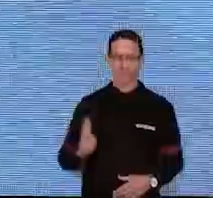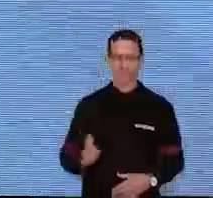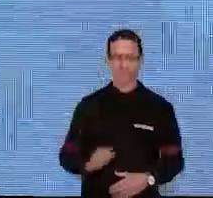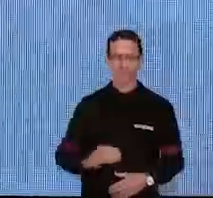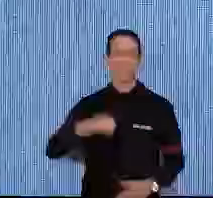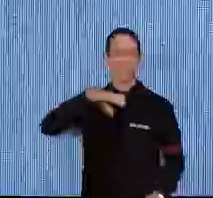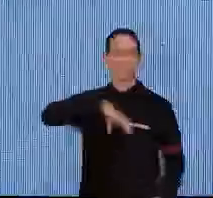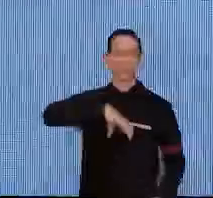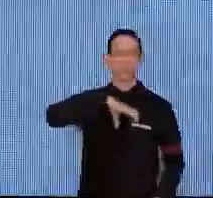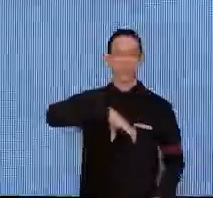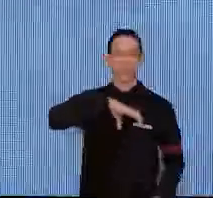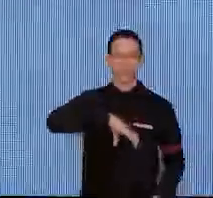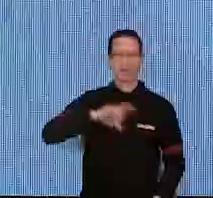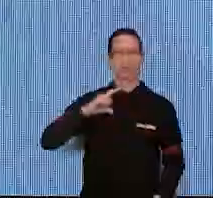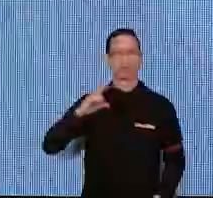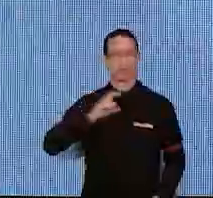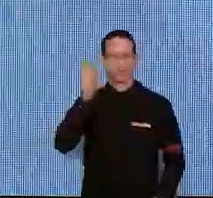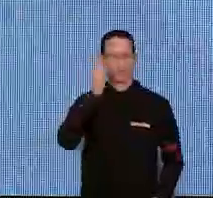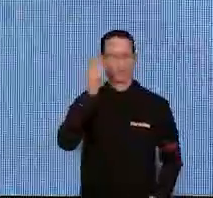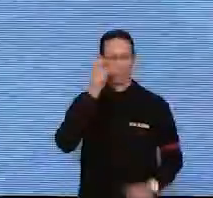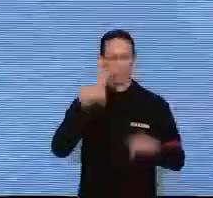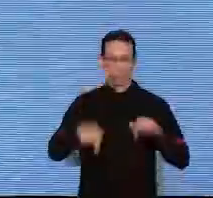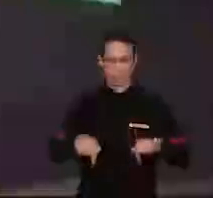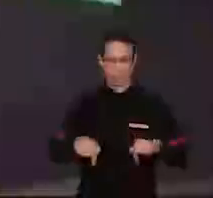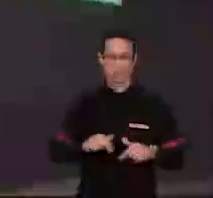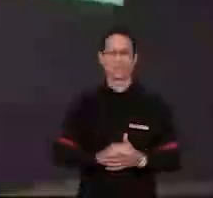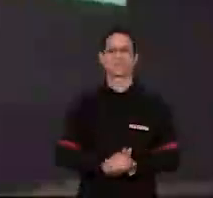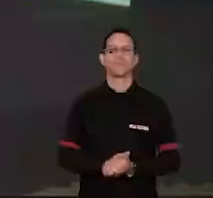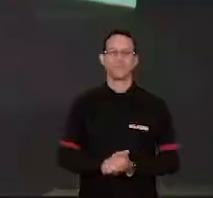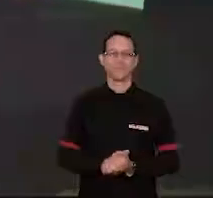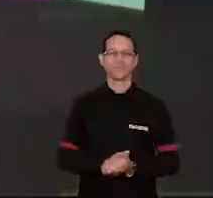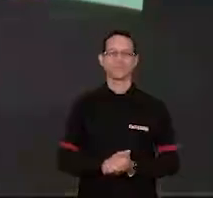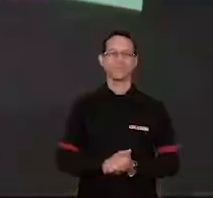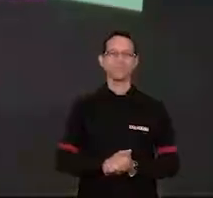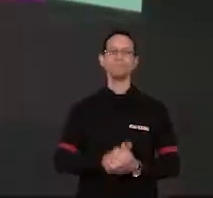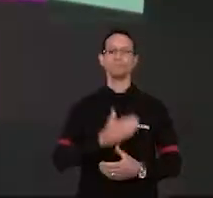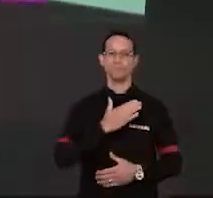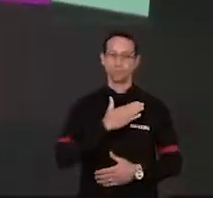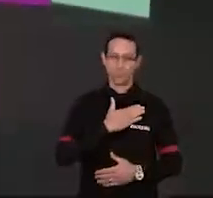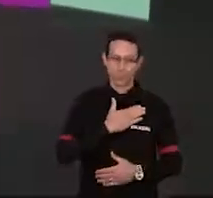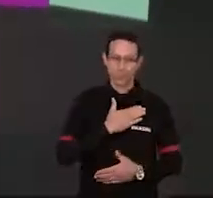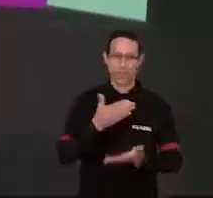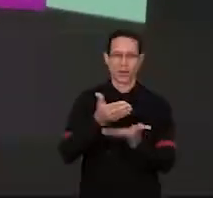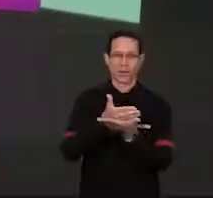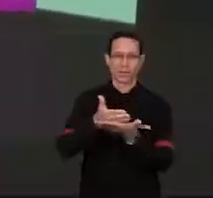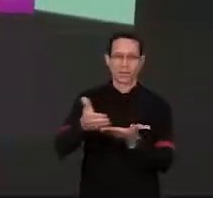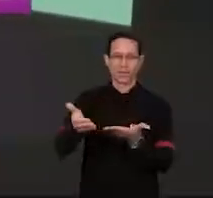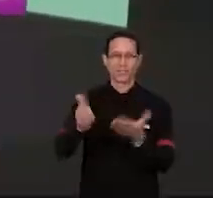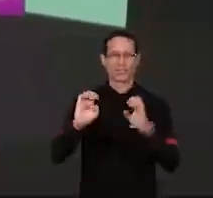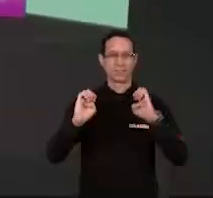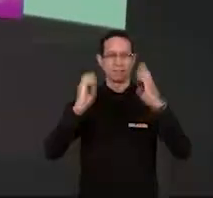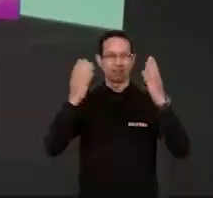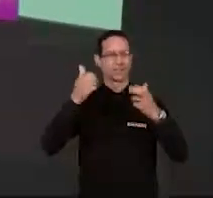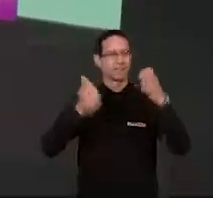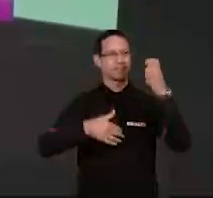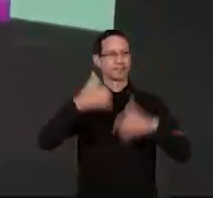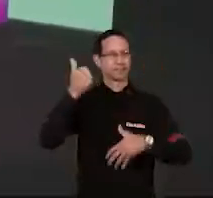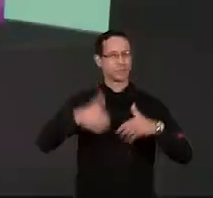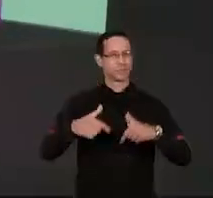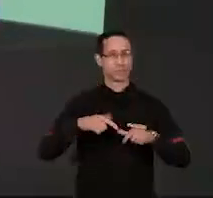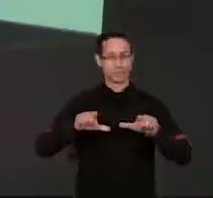de Portugal que estão nos assistindo hoje. Gostaria de iniciar o nosso evento falando de uma